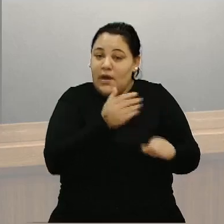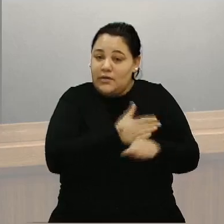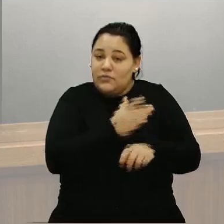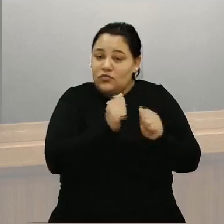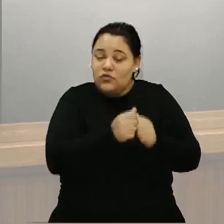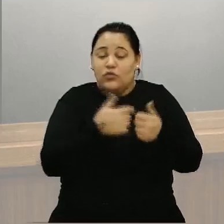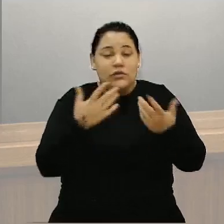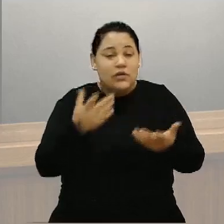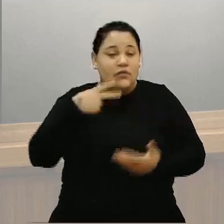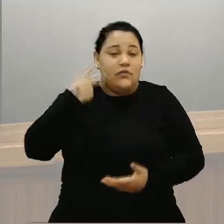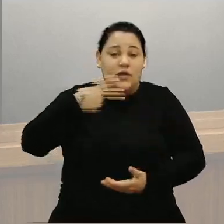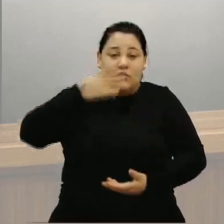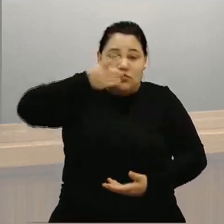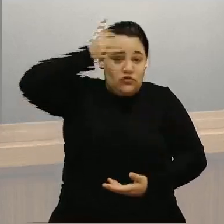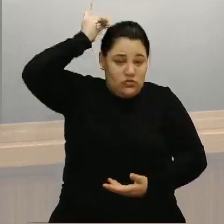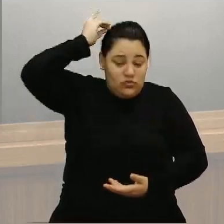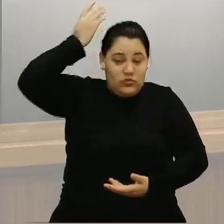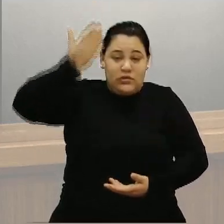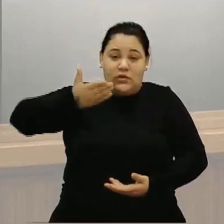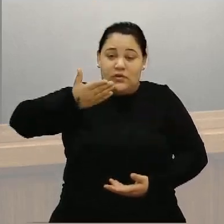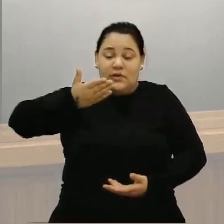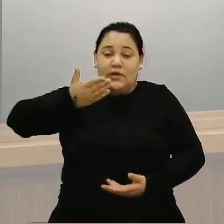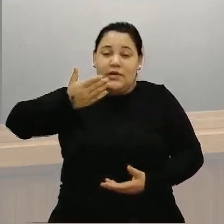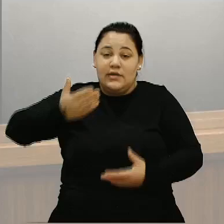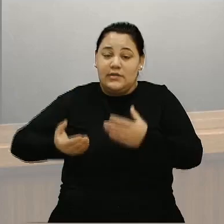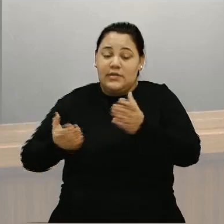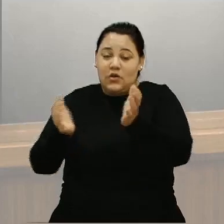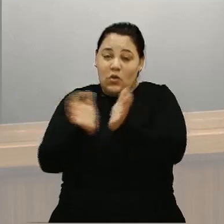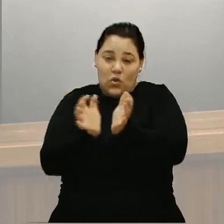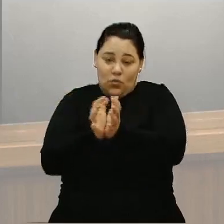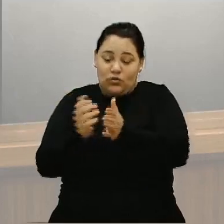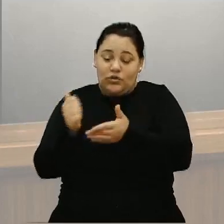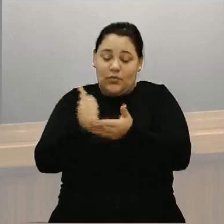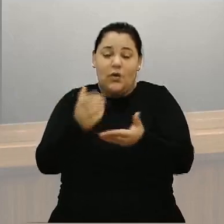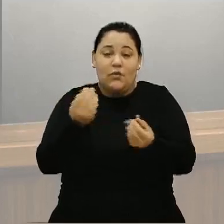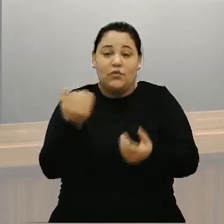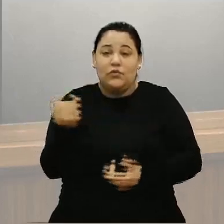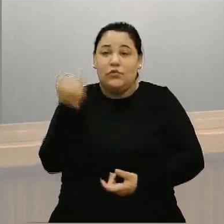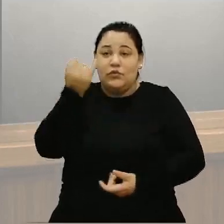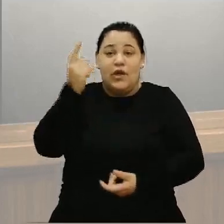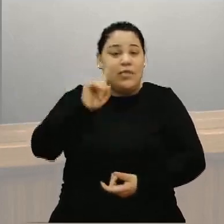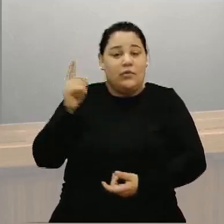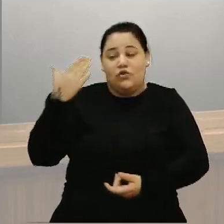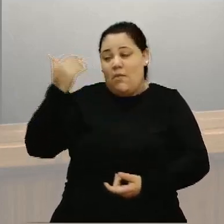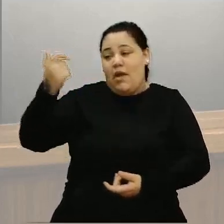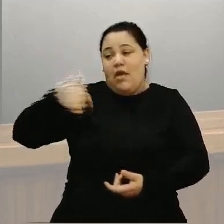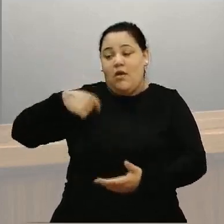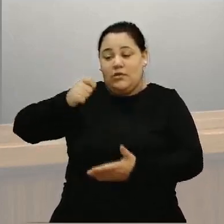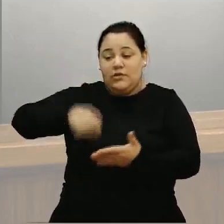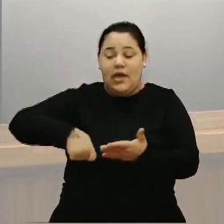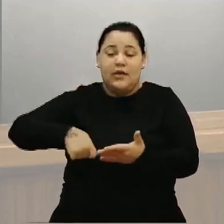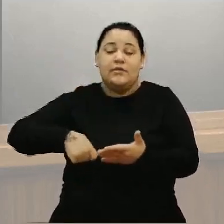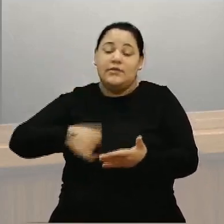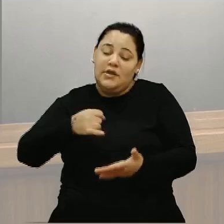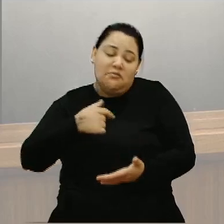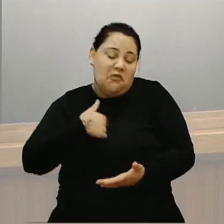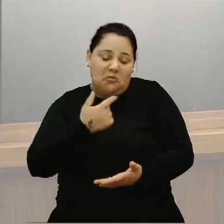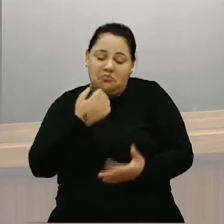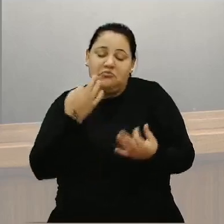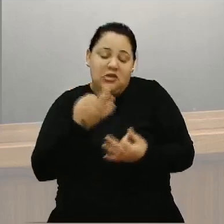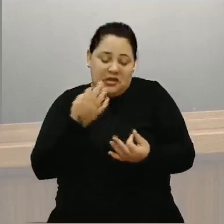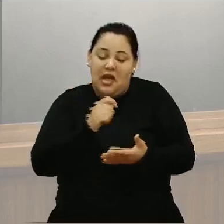Lucas Dil, essa frente é muito importante, né? Eu não fui chamada para assinar, senão com certeza assinaria,